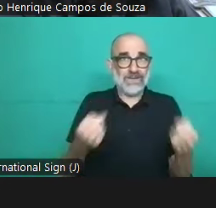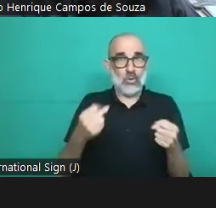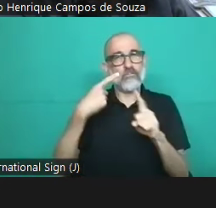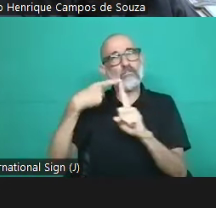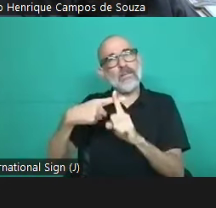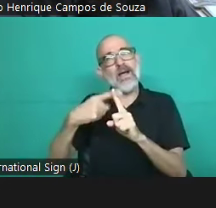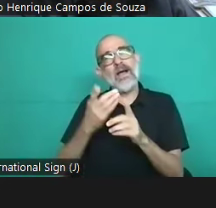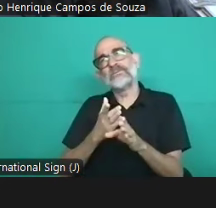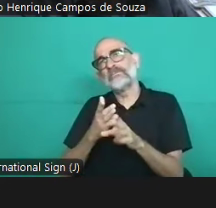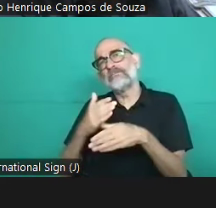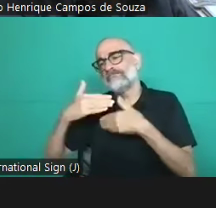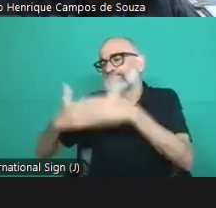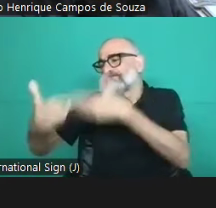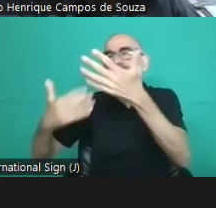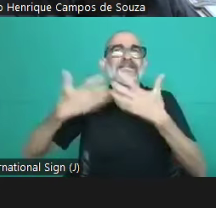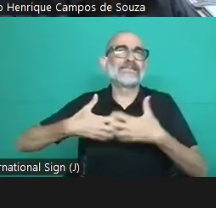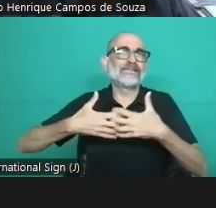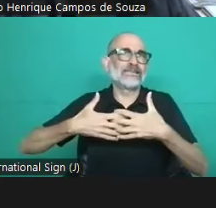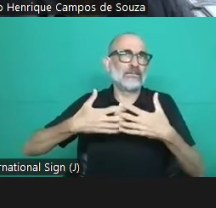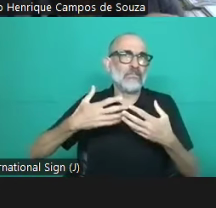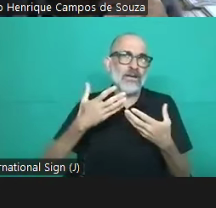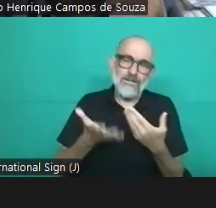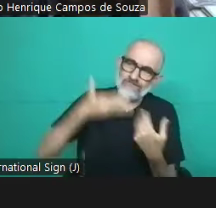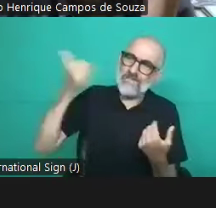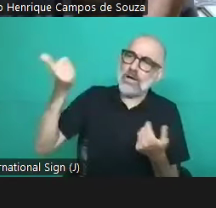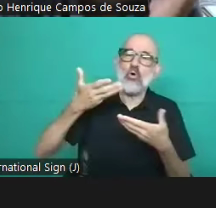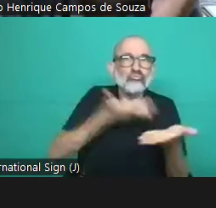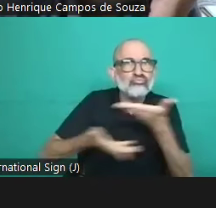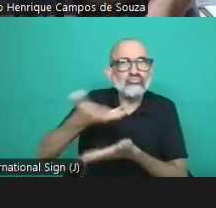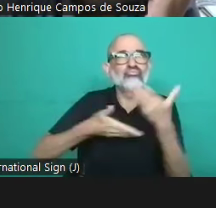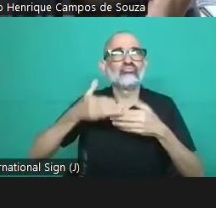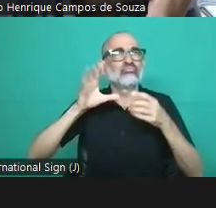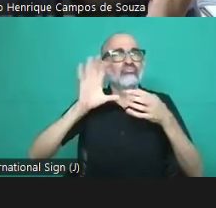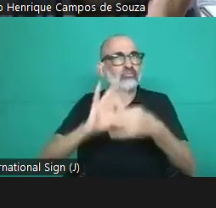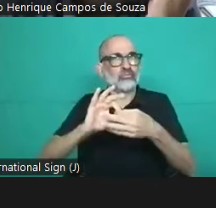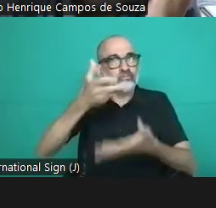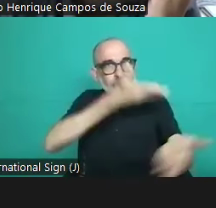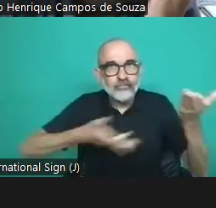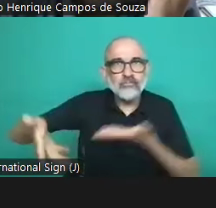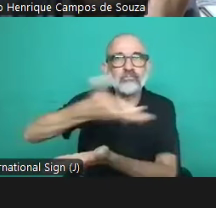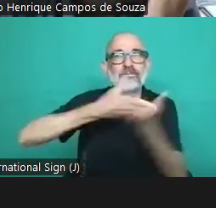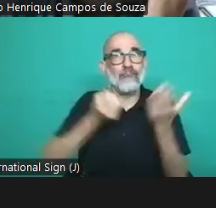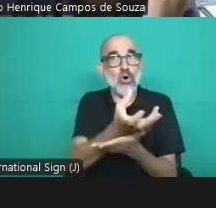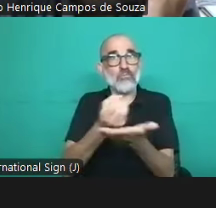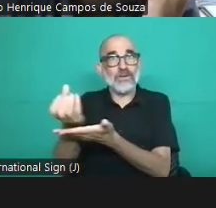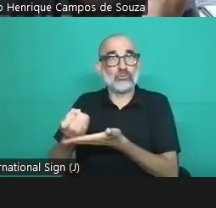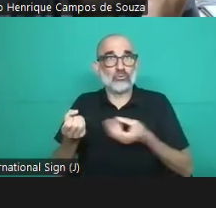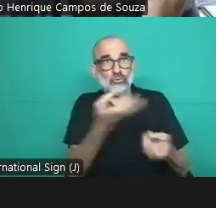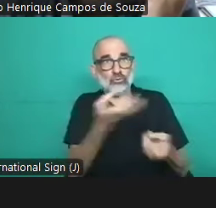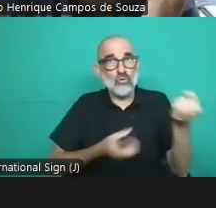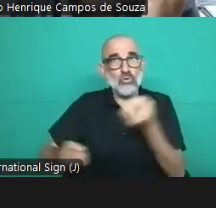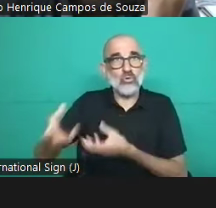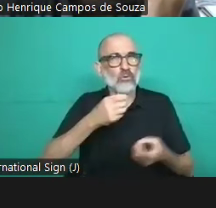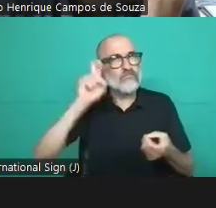oportuna. Também devemos reconhecer o valor da participação dos pacientes. A segurança